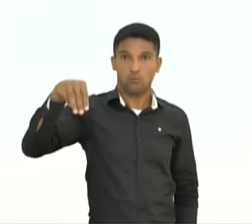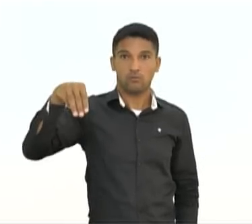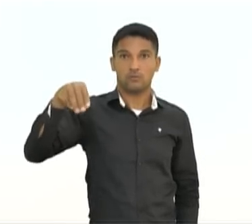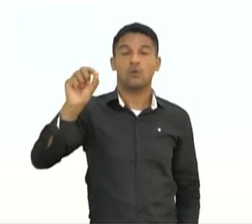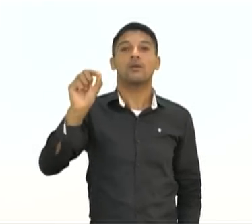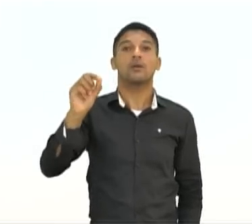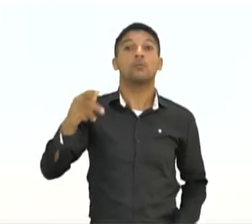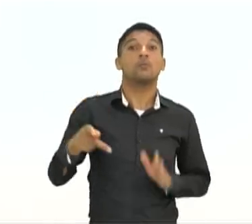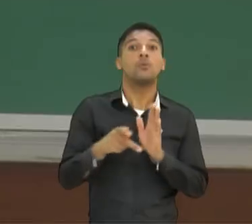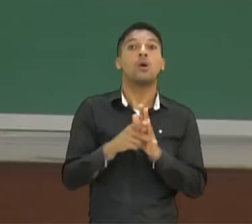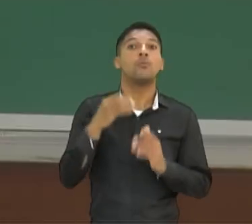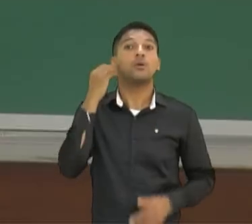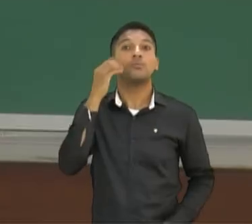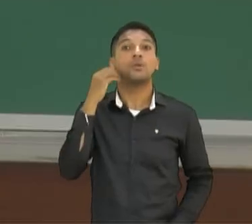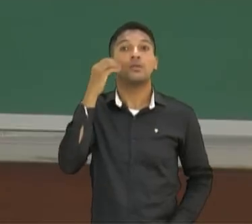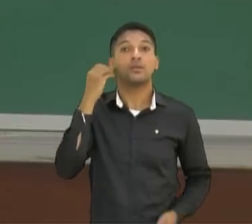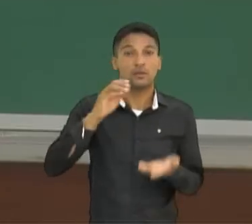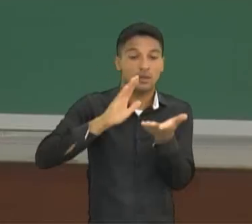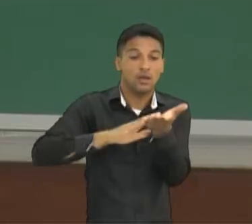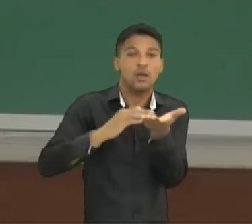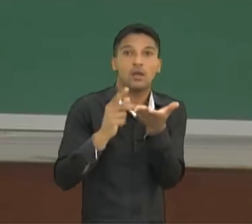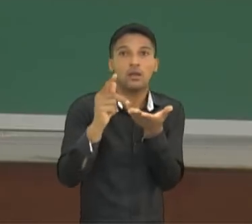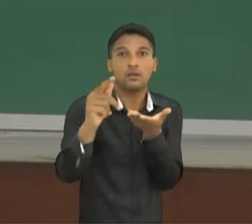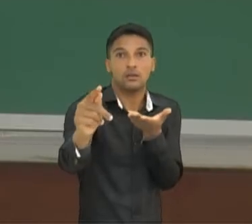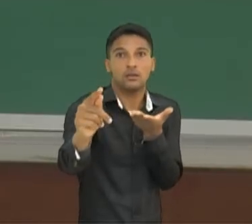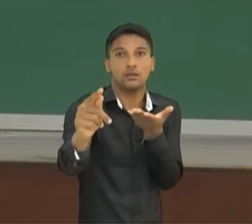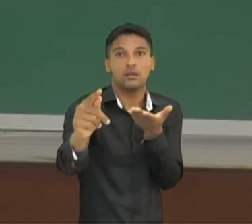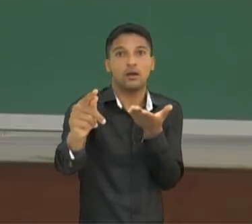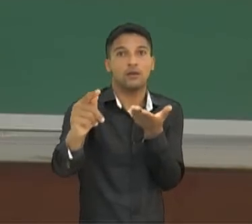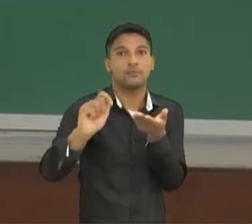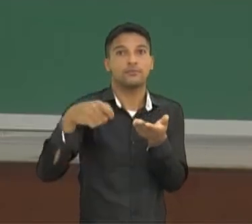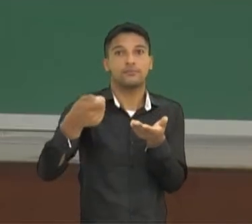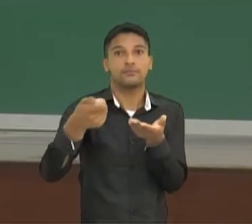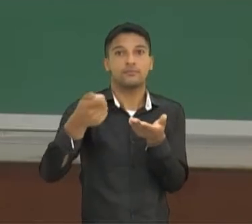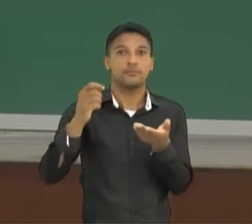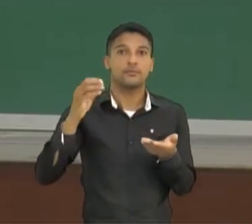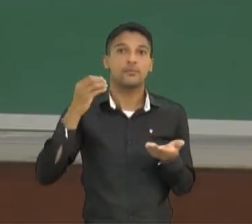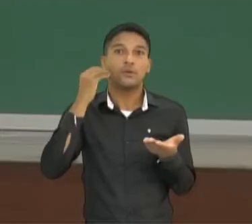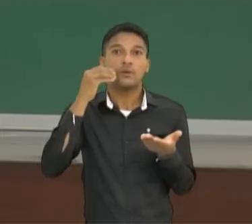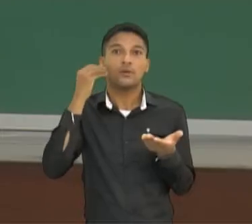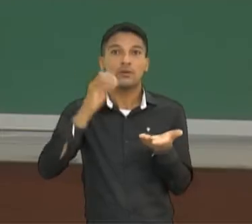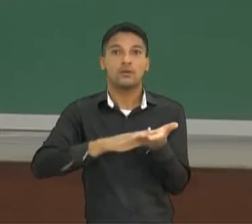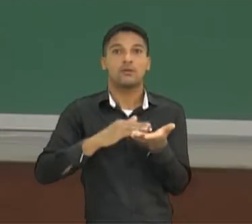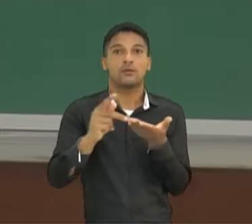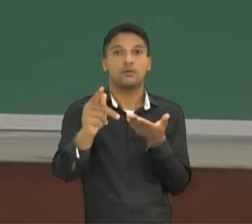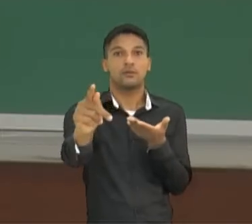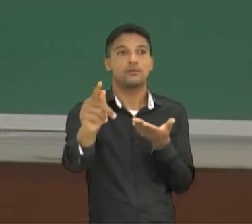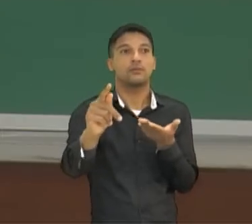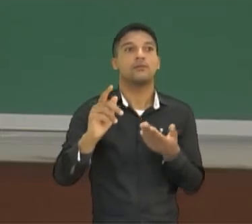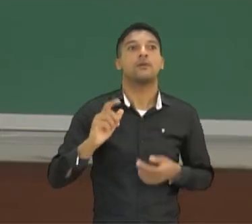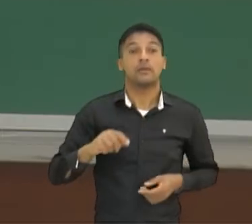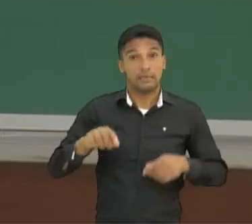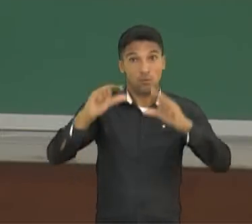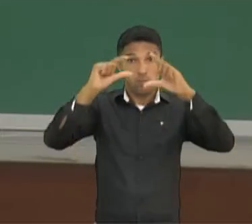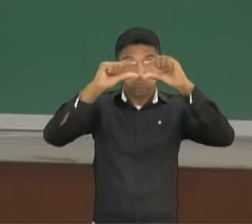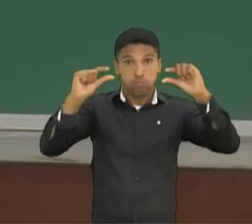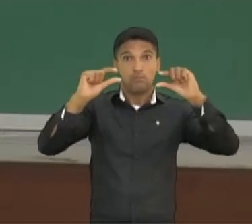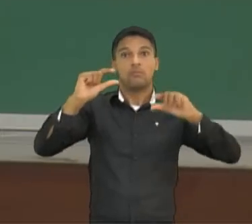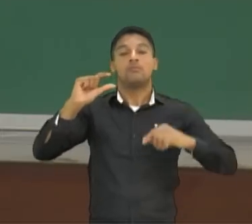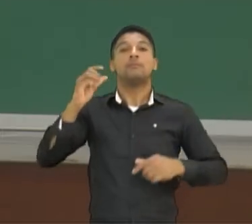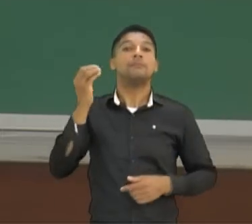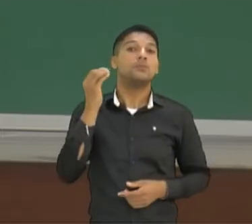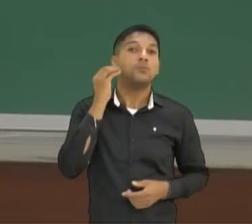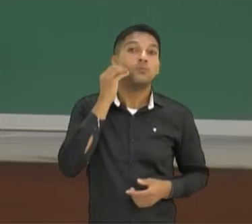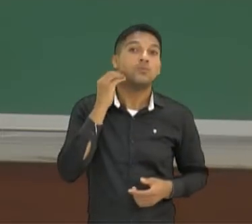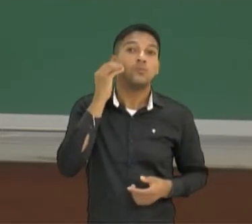de conhecimento senso comum. Eu destaquei aqui também 4 características que são centrais e com certeza você conhece outras,